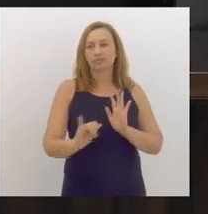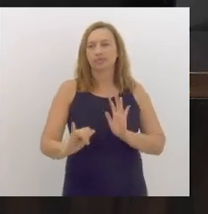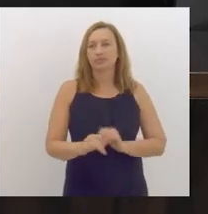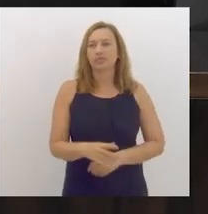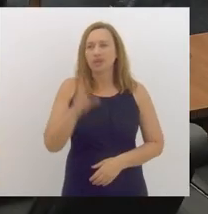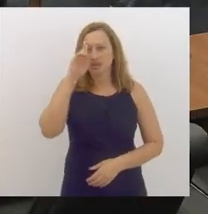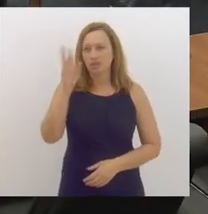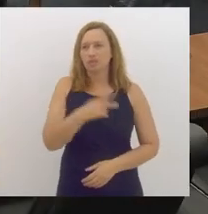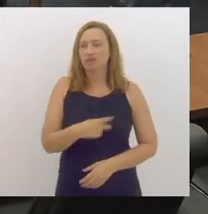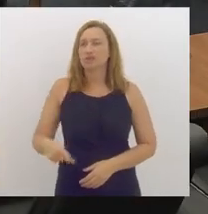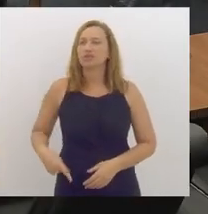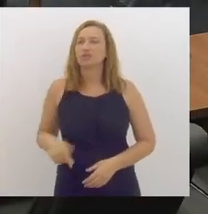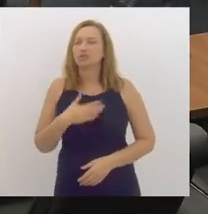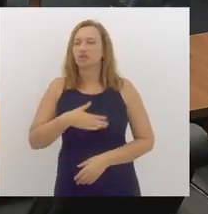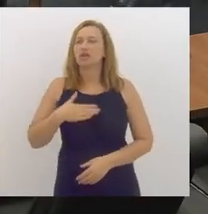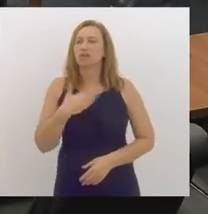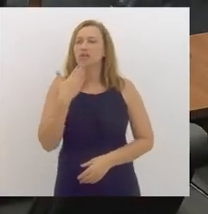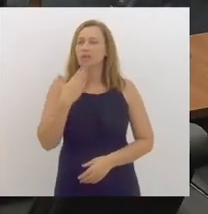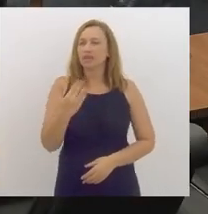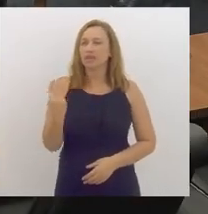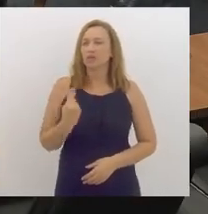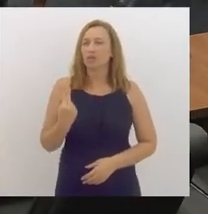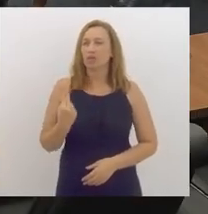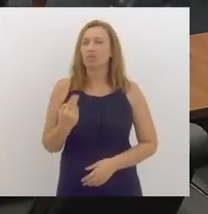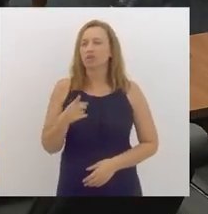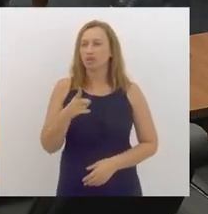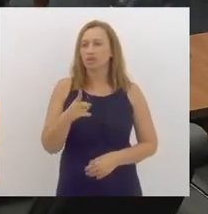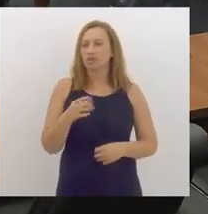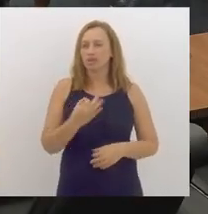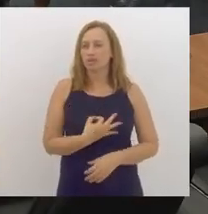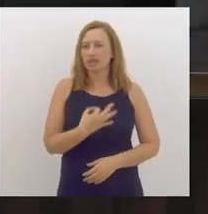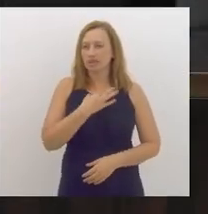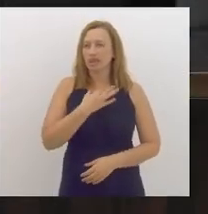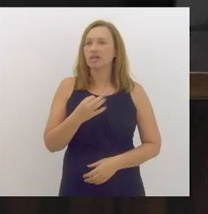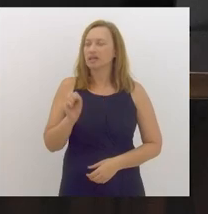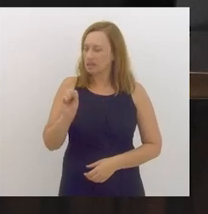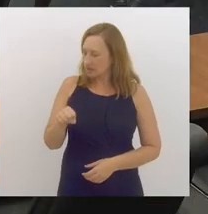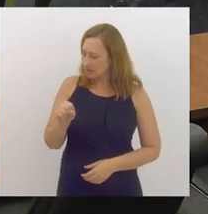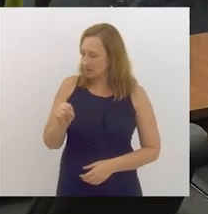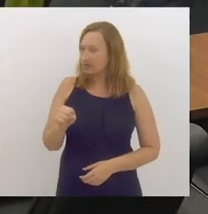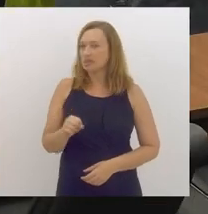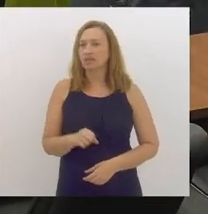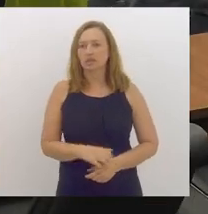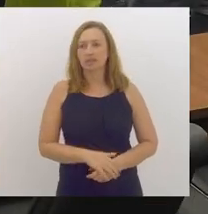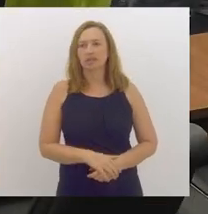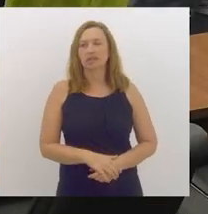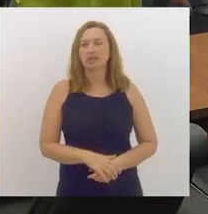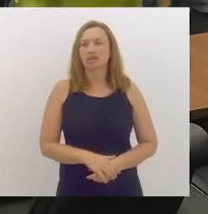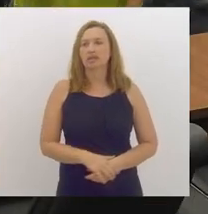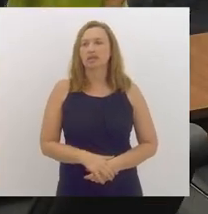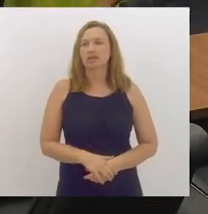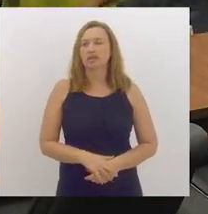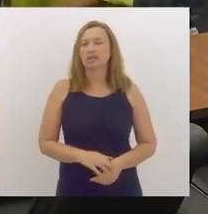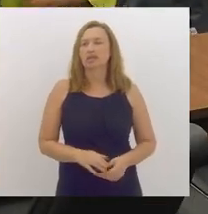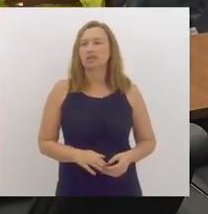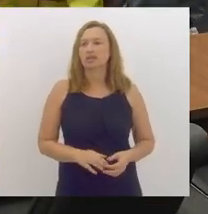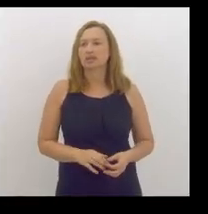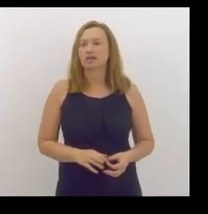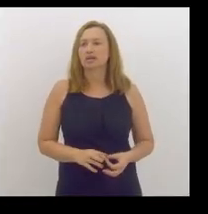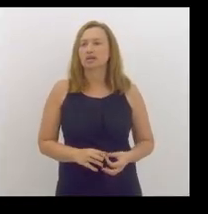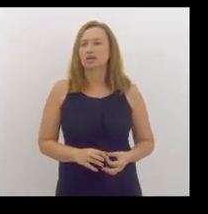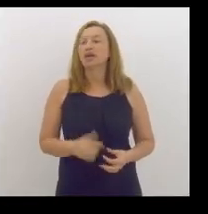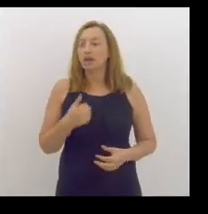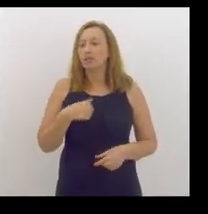Senhor presidente, eu gostaria de pedir a coautoria nessa medalha. Sim, Samuel. Se Vossa Excelência. Eu queria